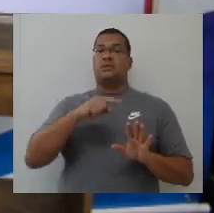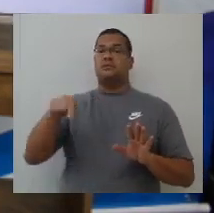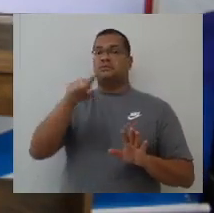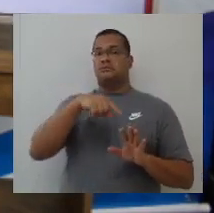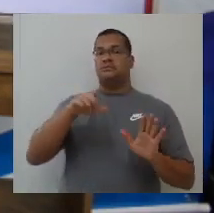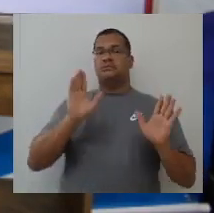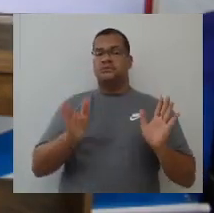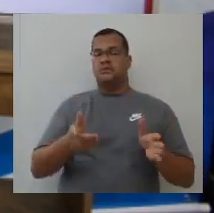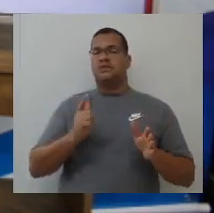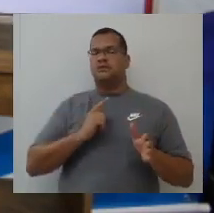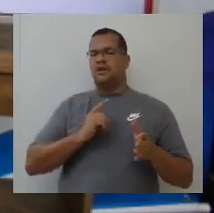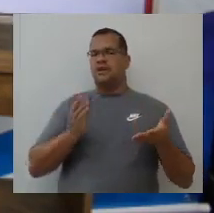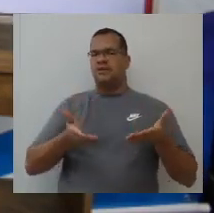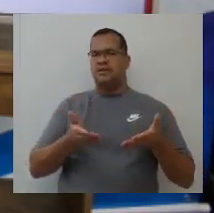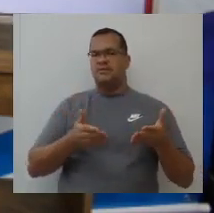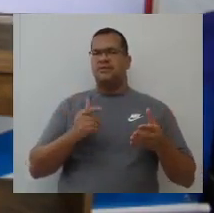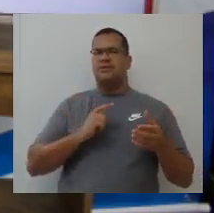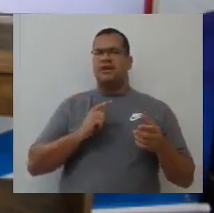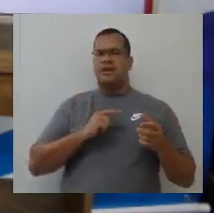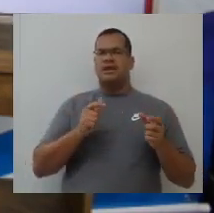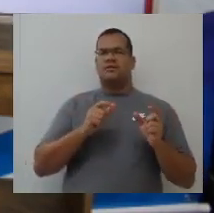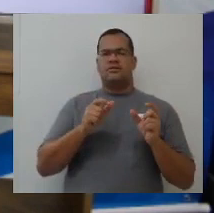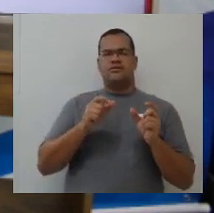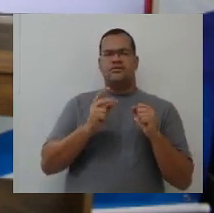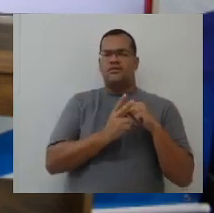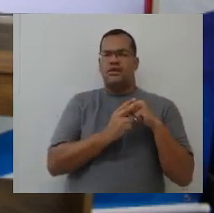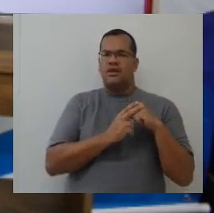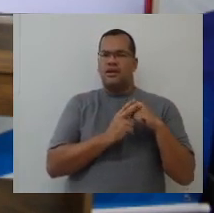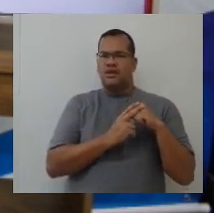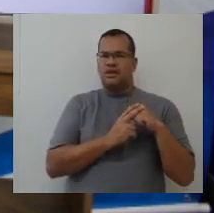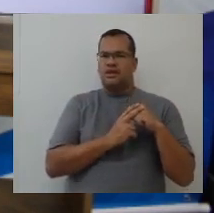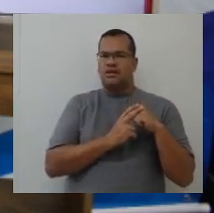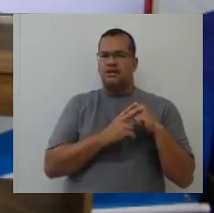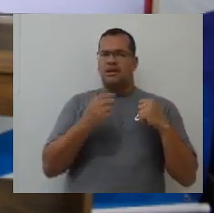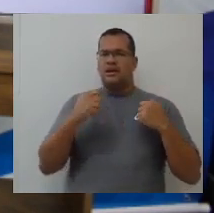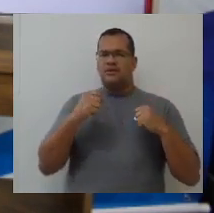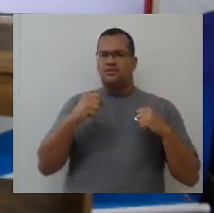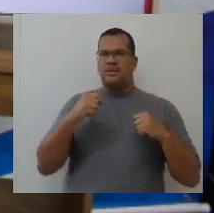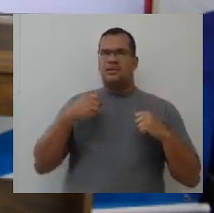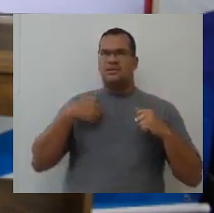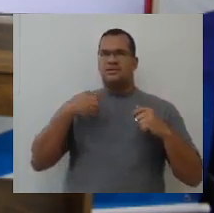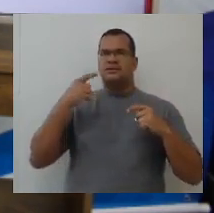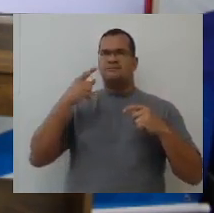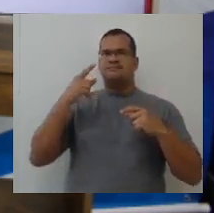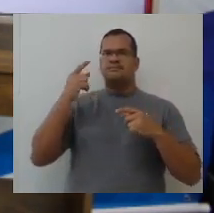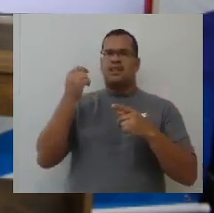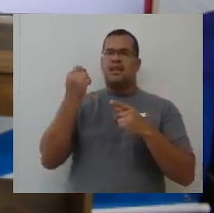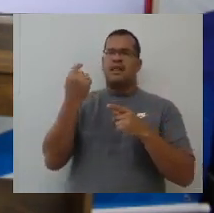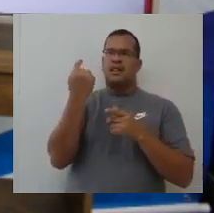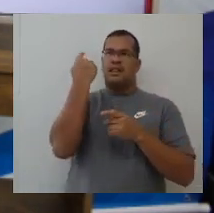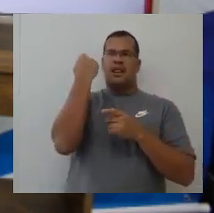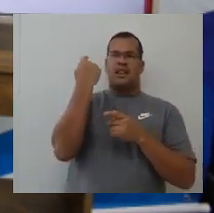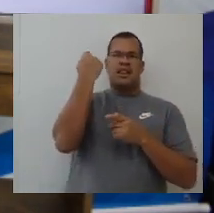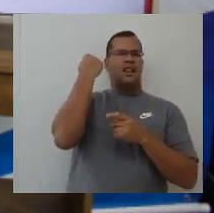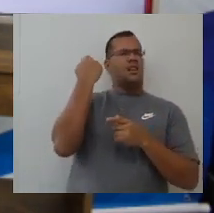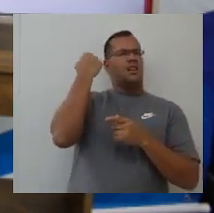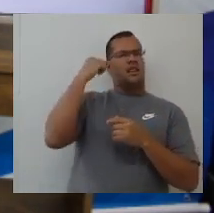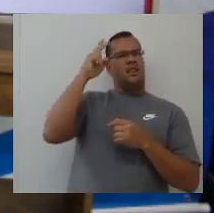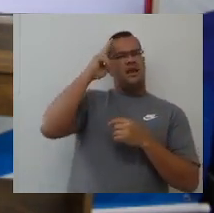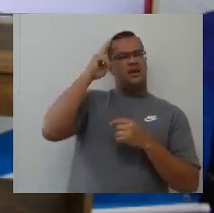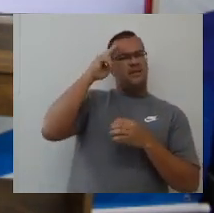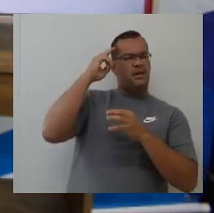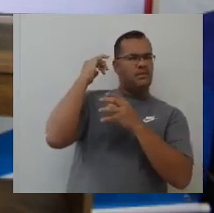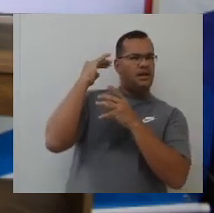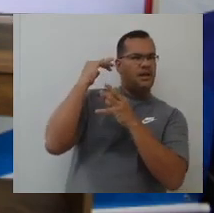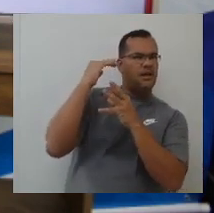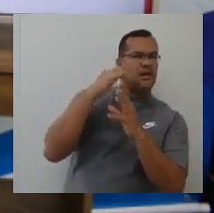falar de Simple Present, de conjugação verbal, a gente precisa meio que refrescar a nossa memória, que lembrar a